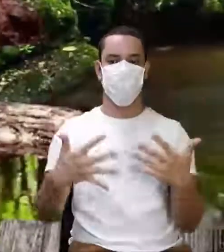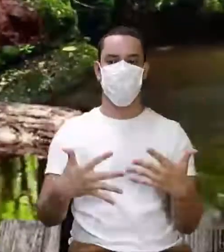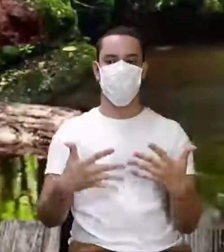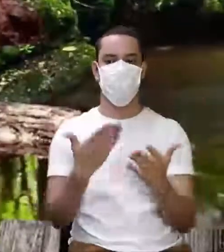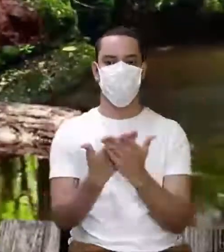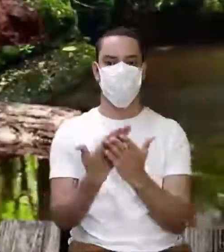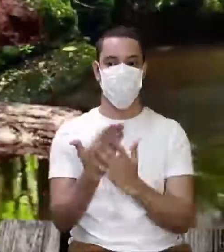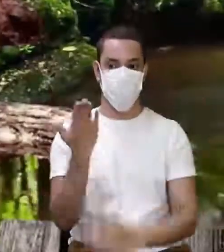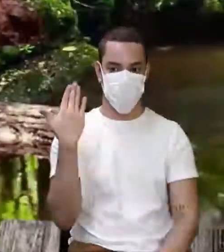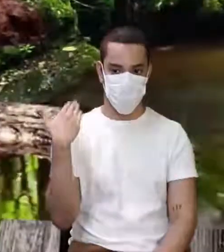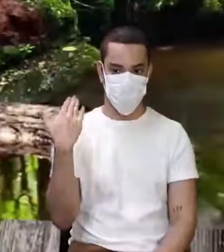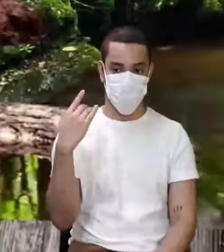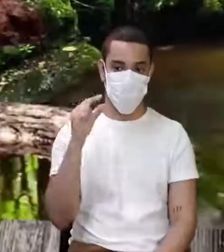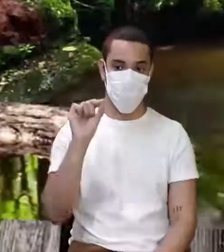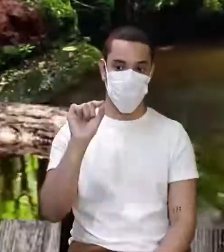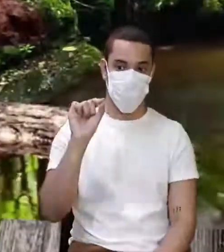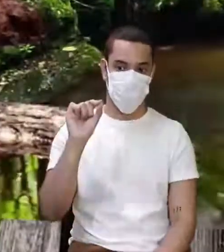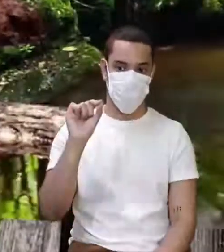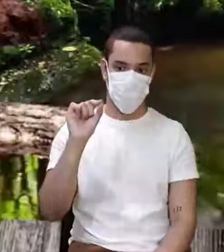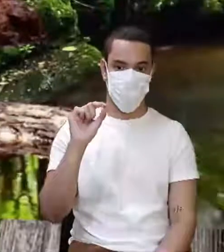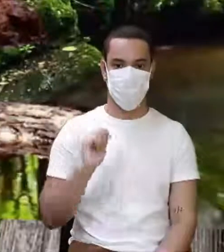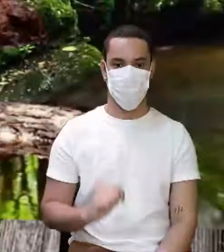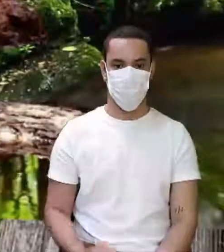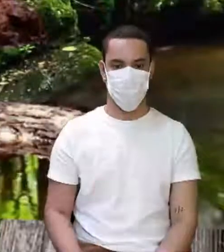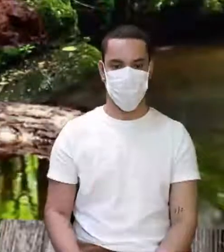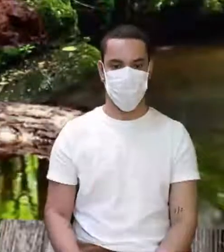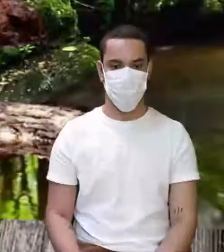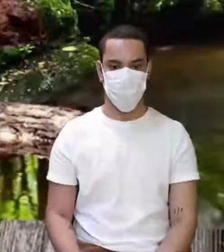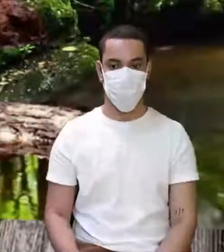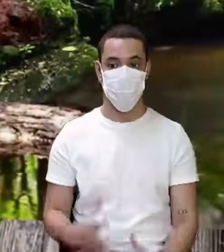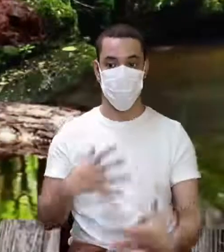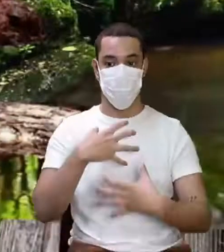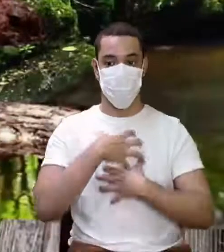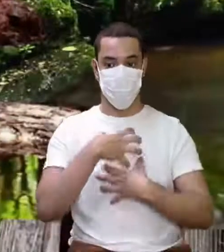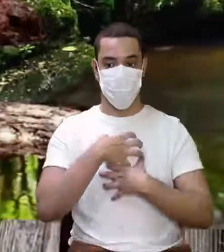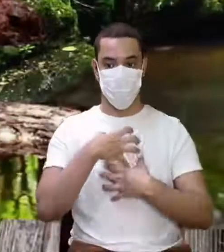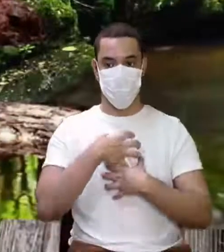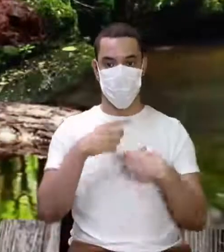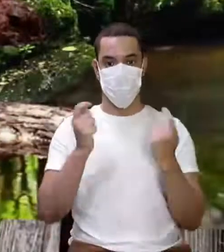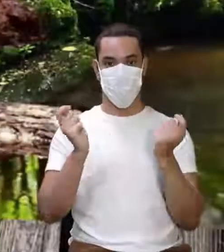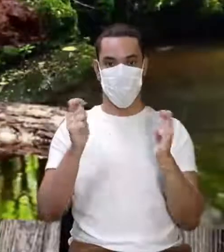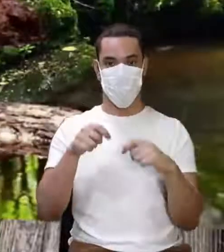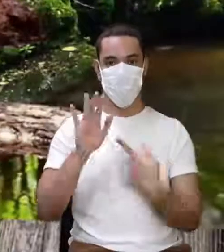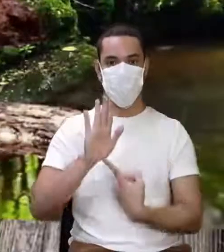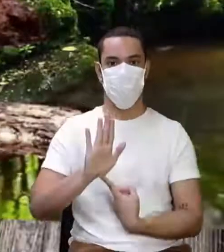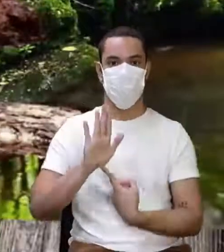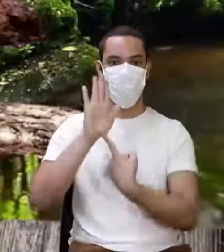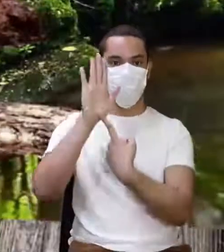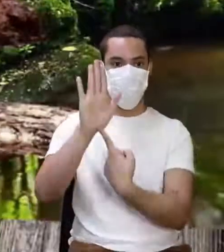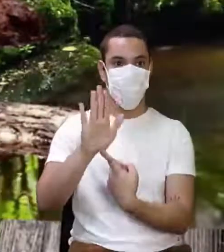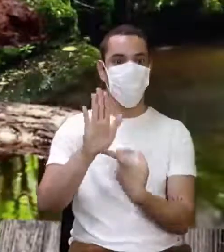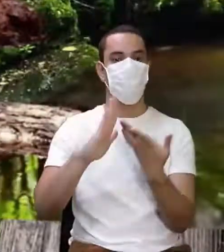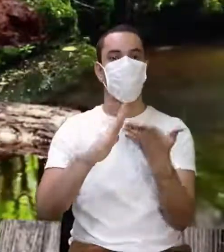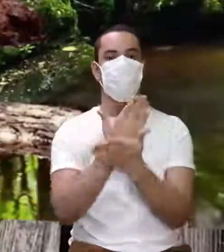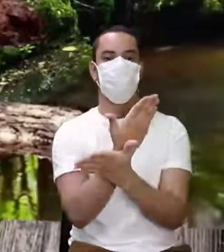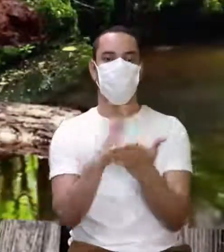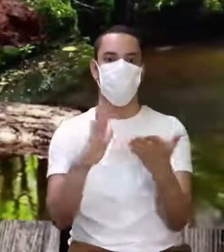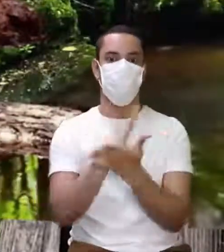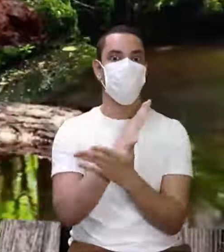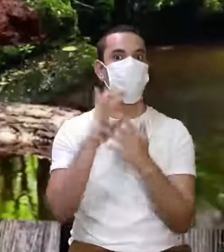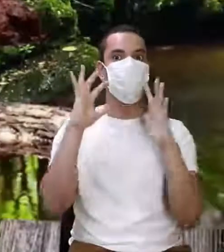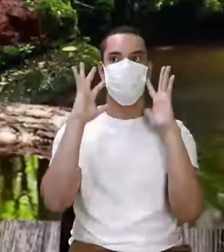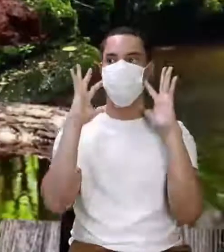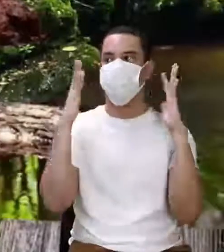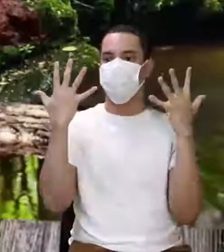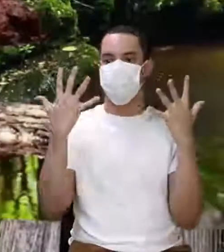nas aulas anteriores sobre formas de evidenciar alguns eventos